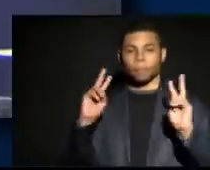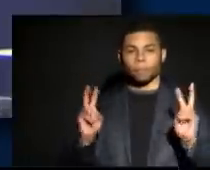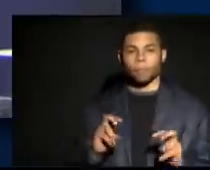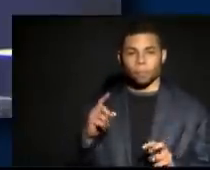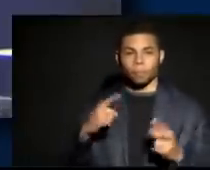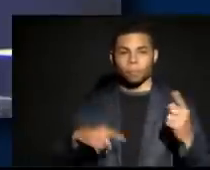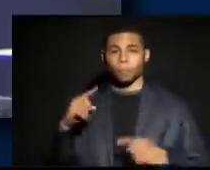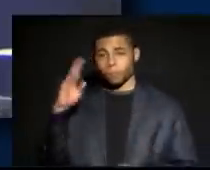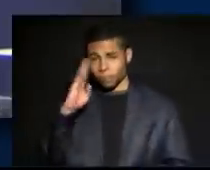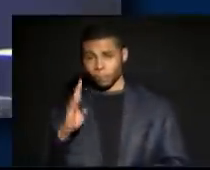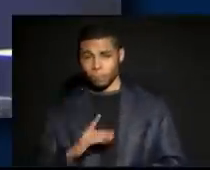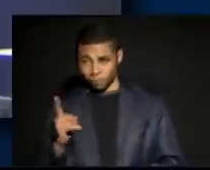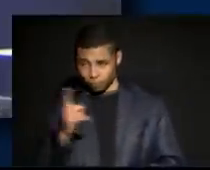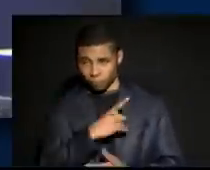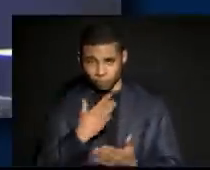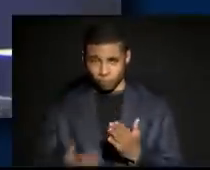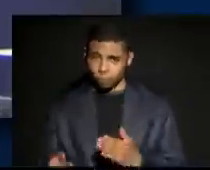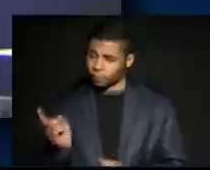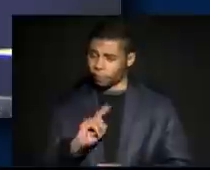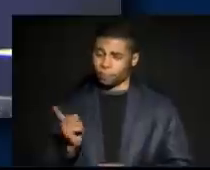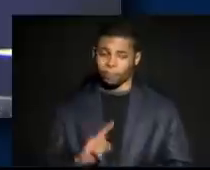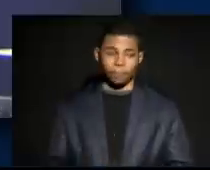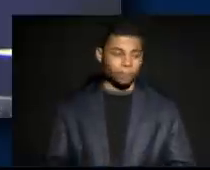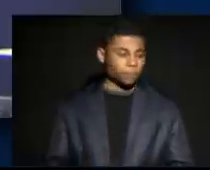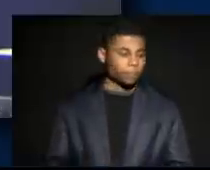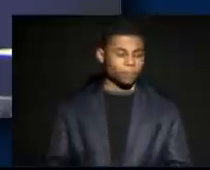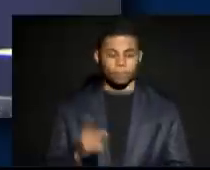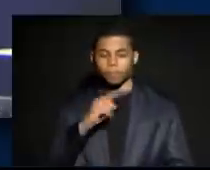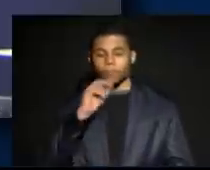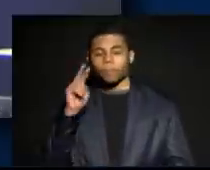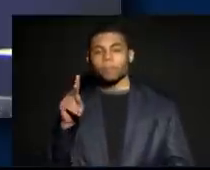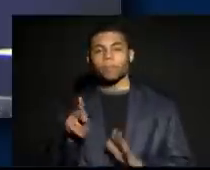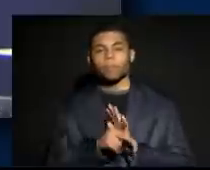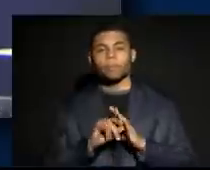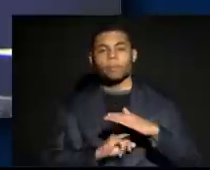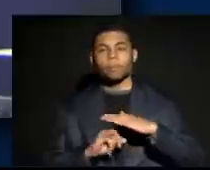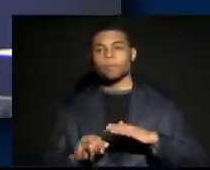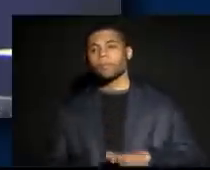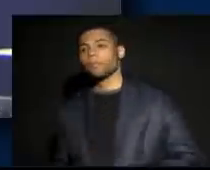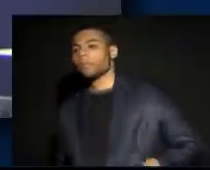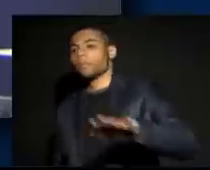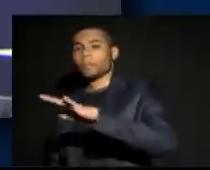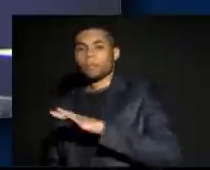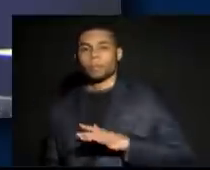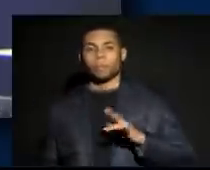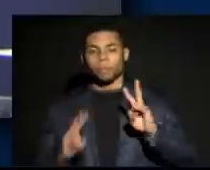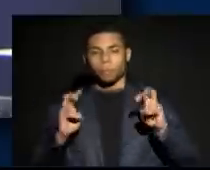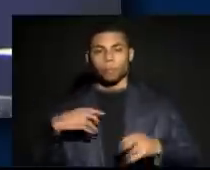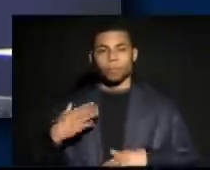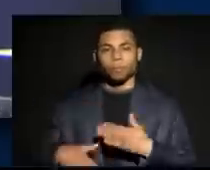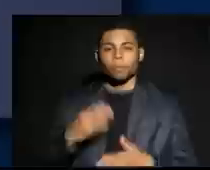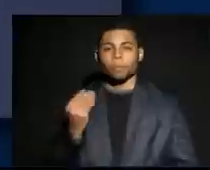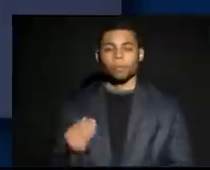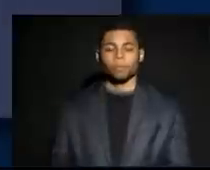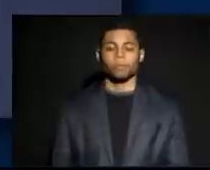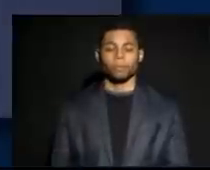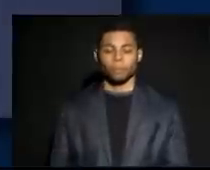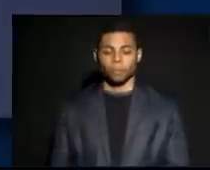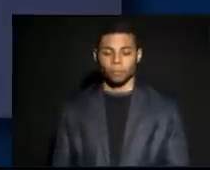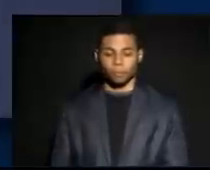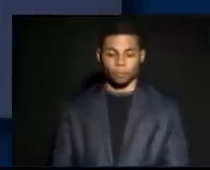política e o Brasil não escapa dessa dessa tendência como é que você tá vendo o papel das instituições Face a esse processo